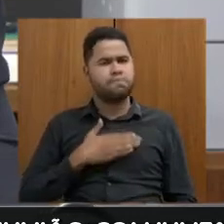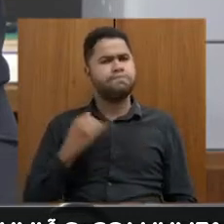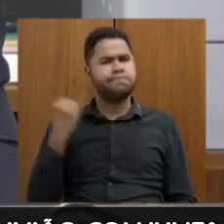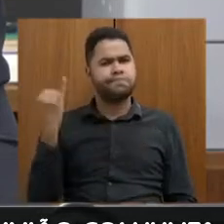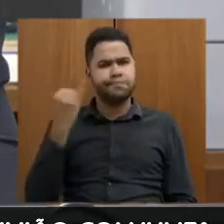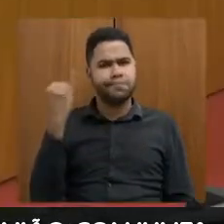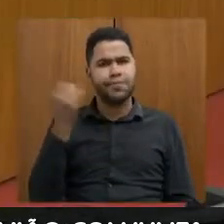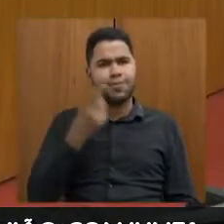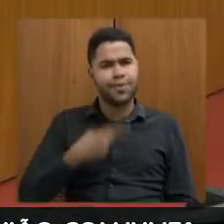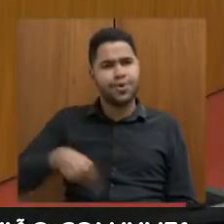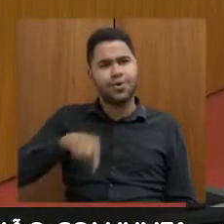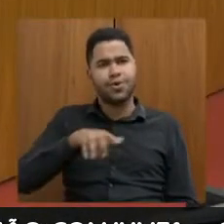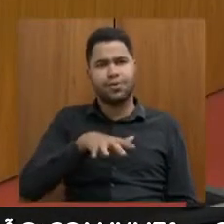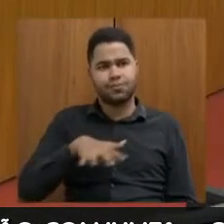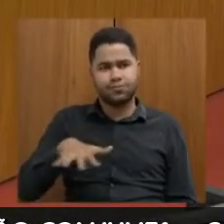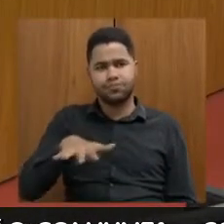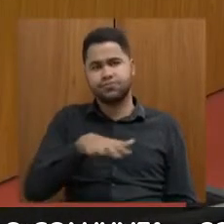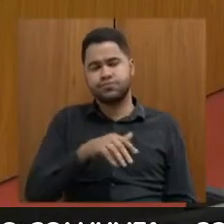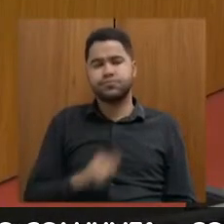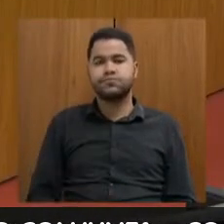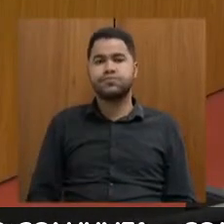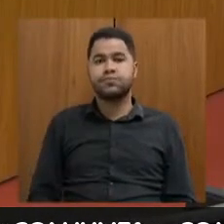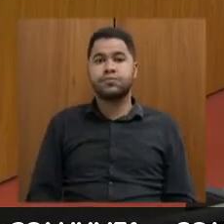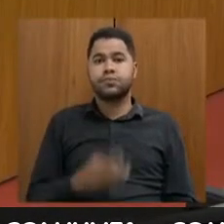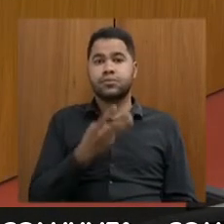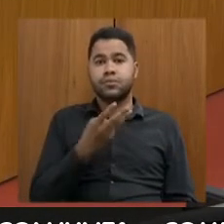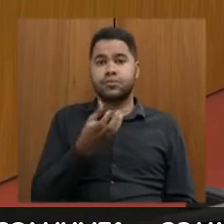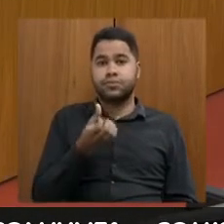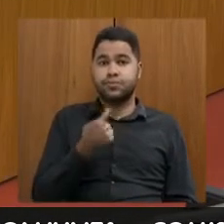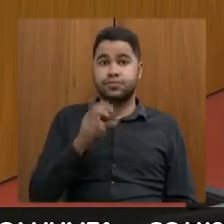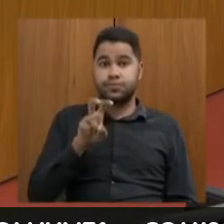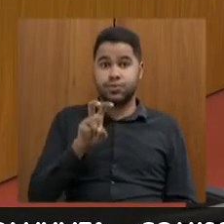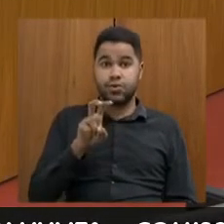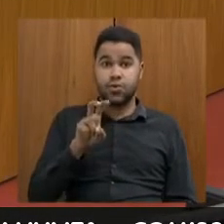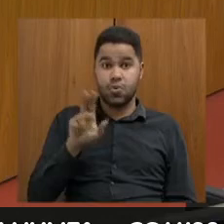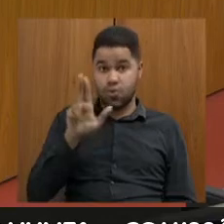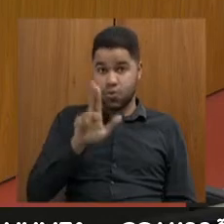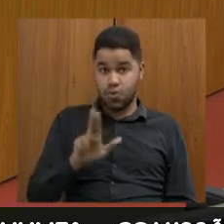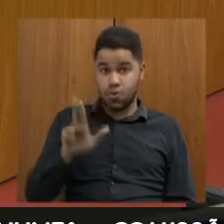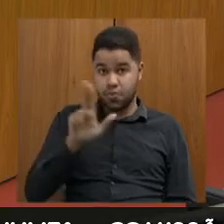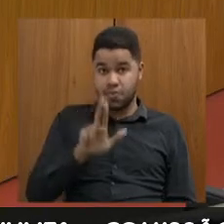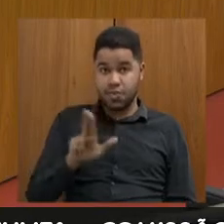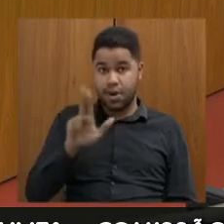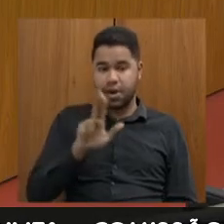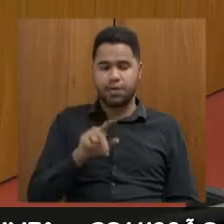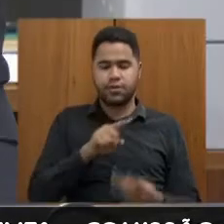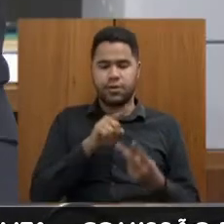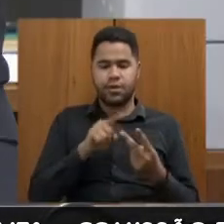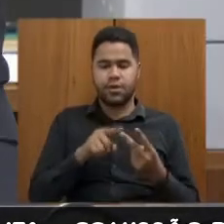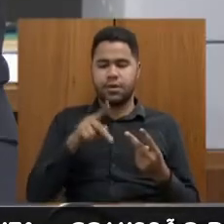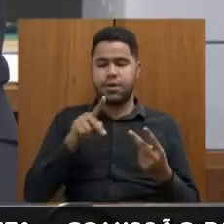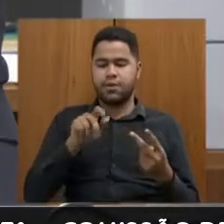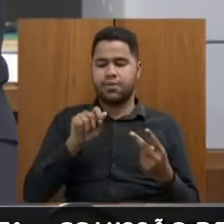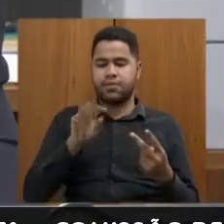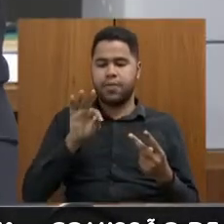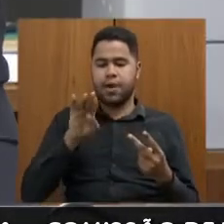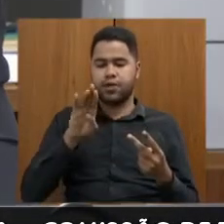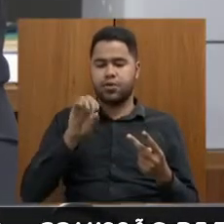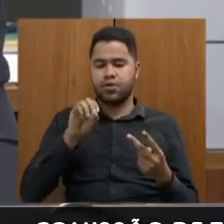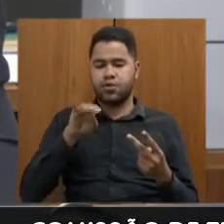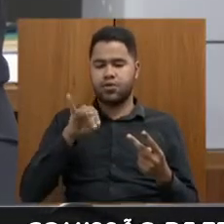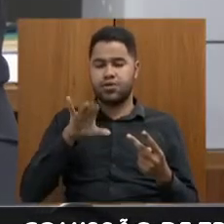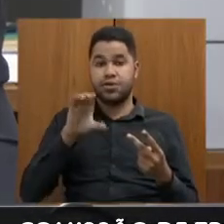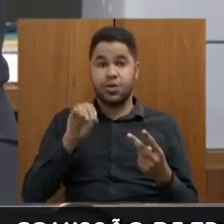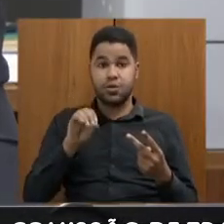importante para nossa região a 365 de Uberlândia a Patrocínio e agora